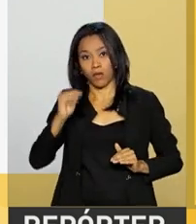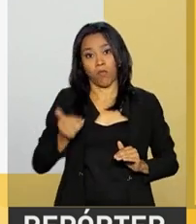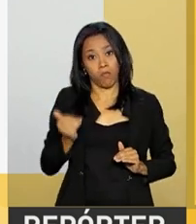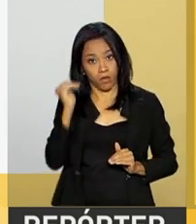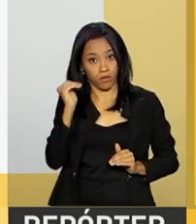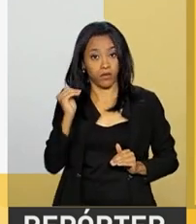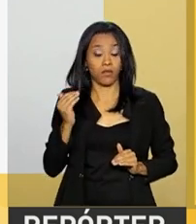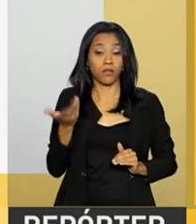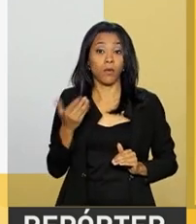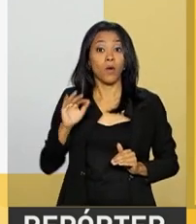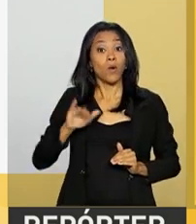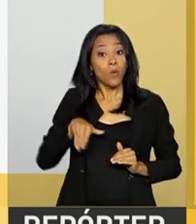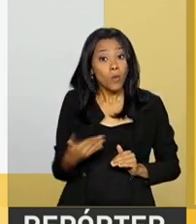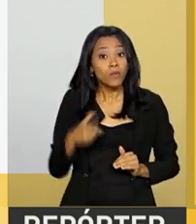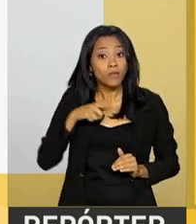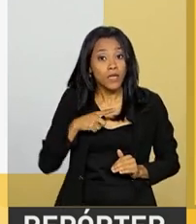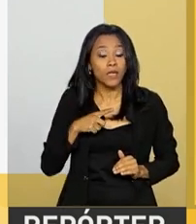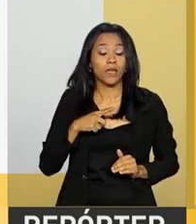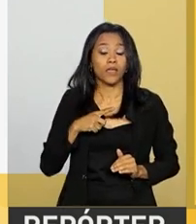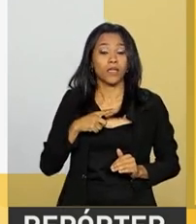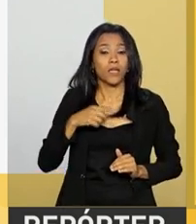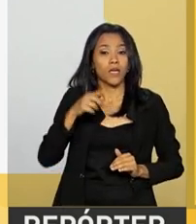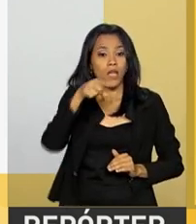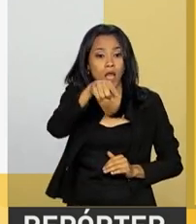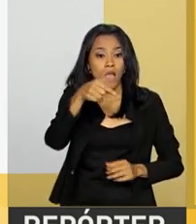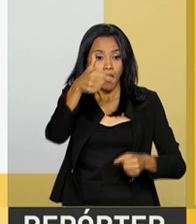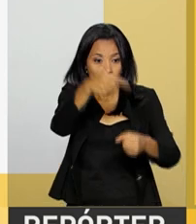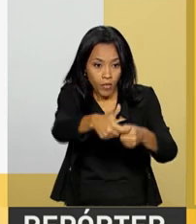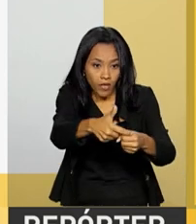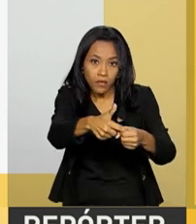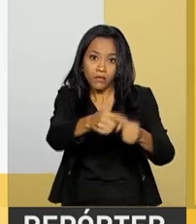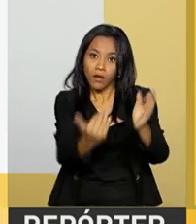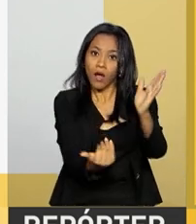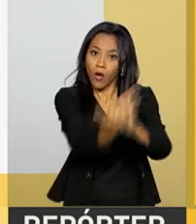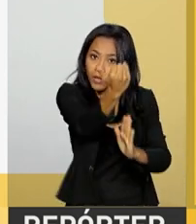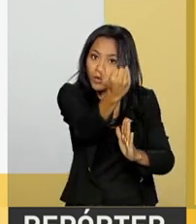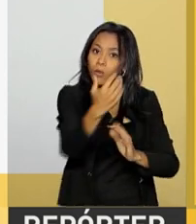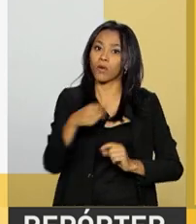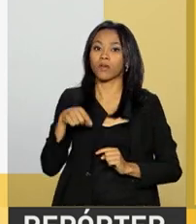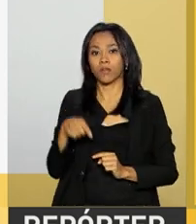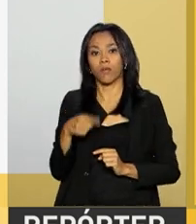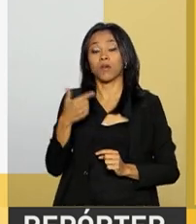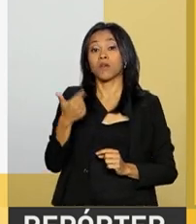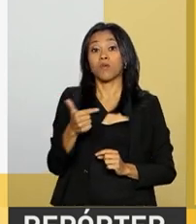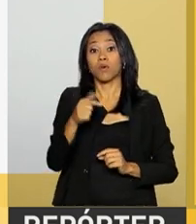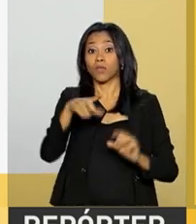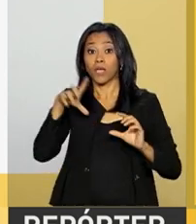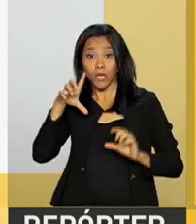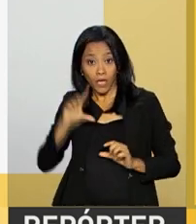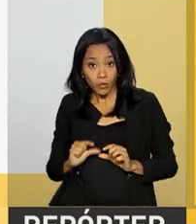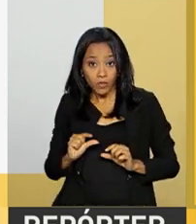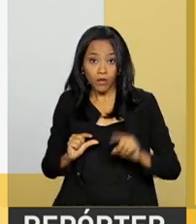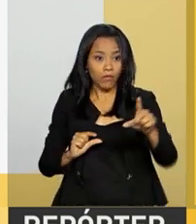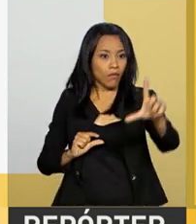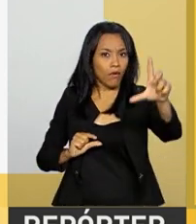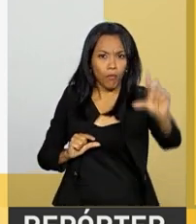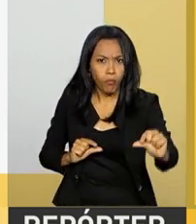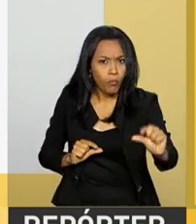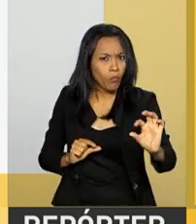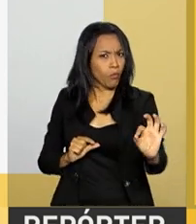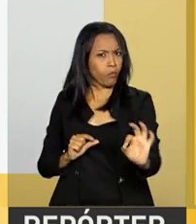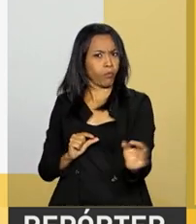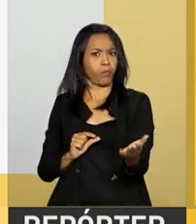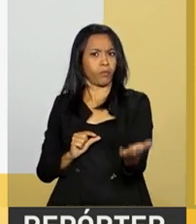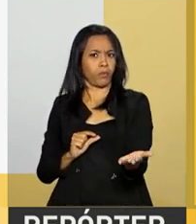os distribuidores em a bomba de gasolina registrou aumento de redução não registra redução daí que em nenhum momento